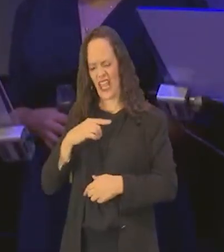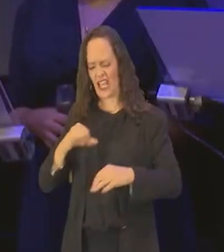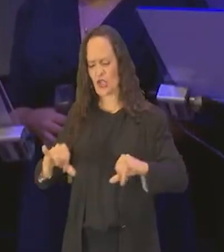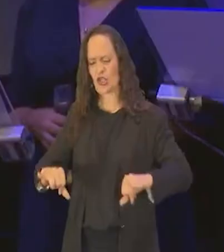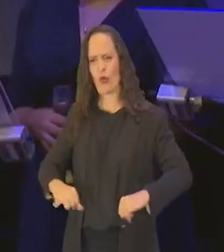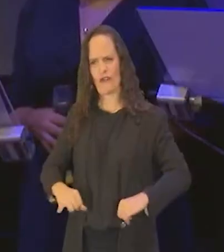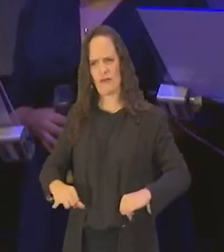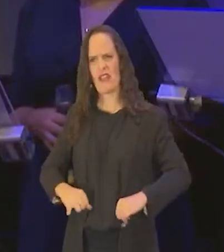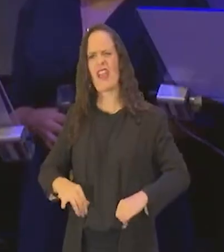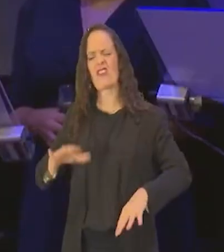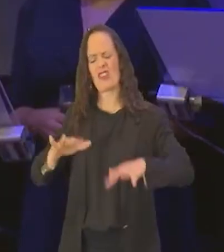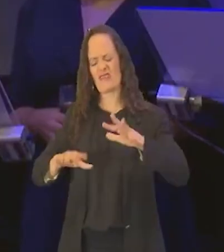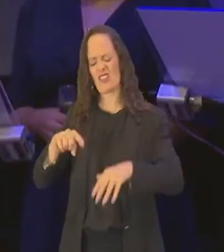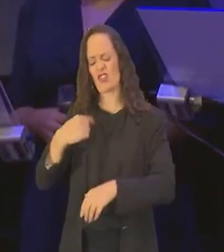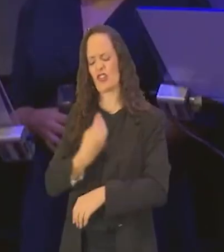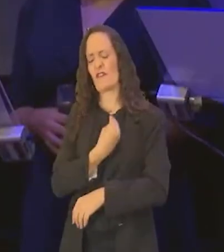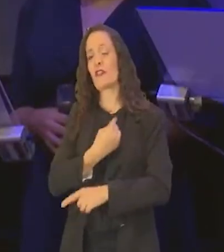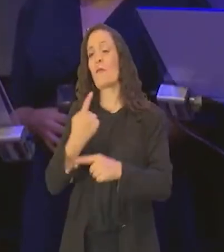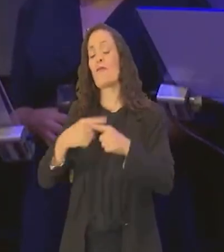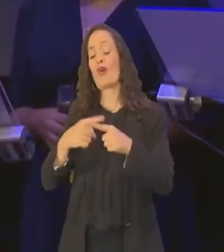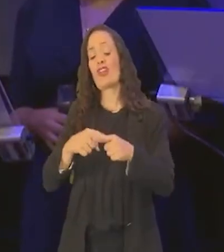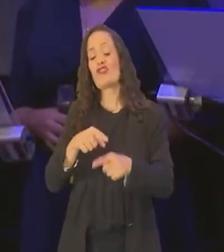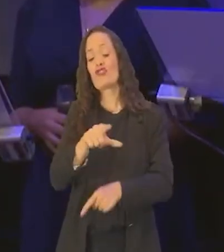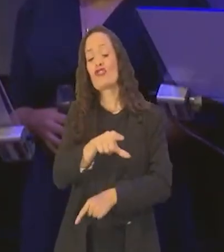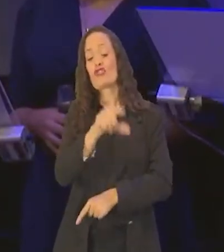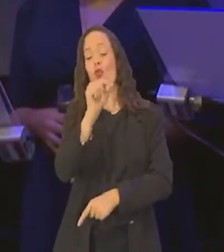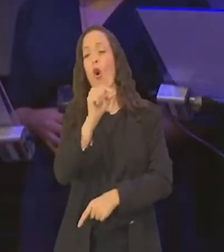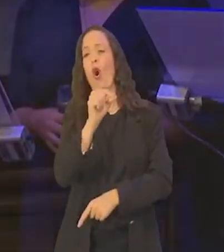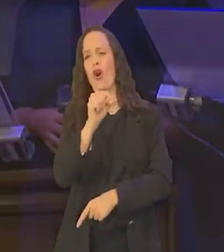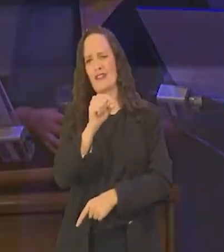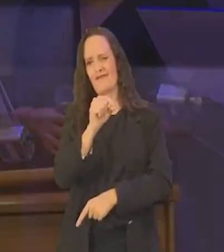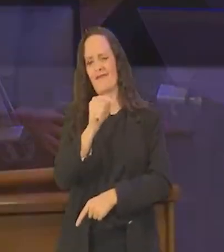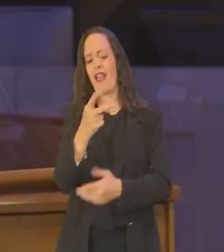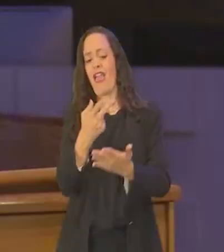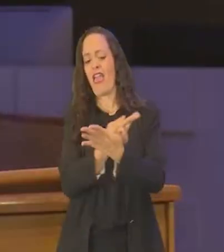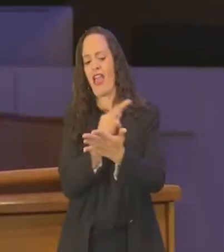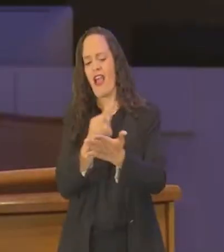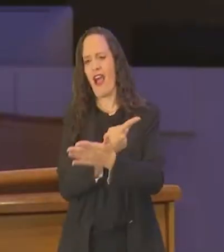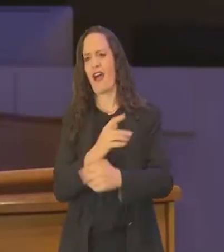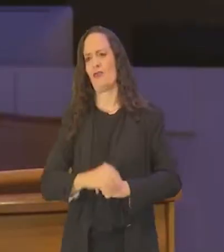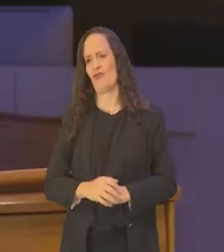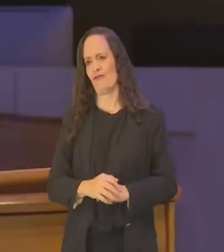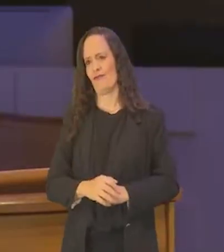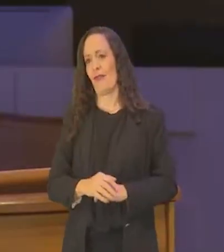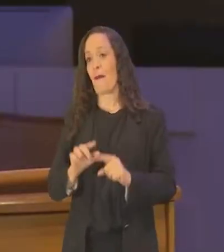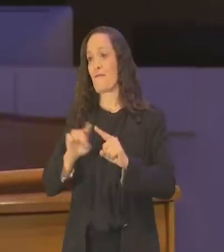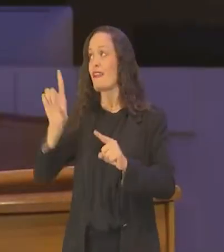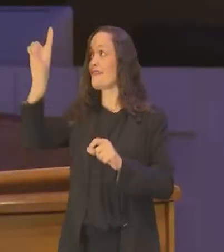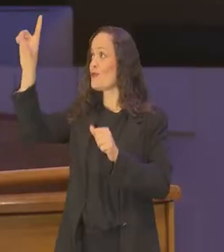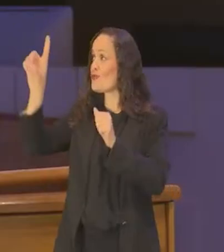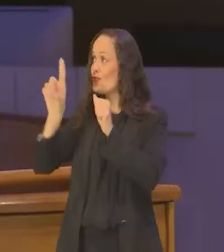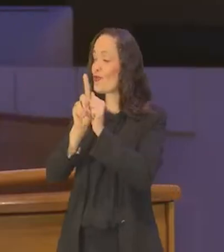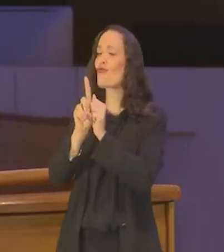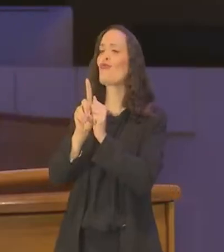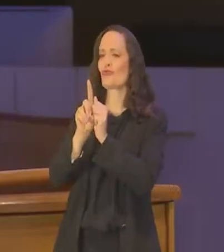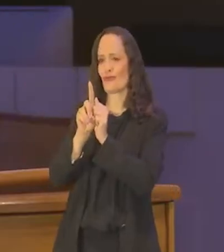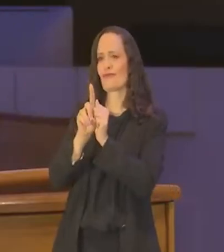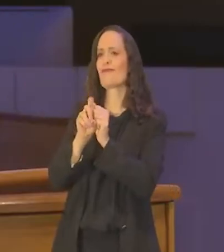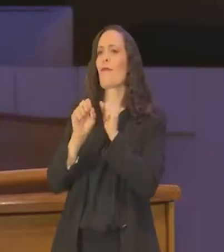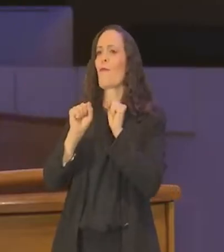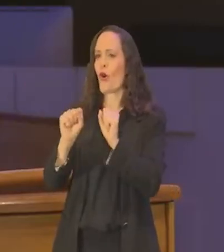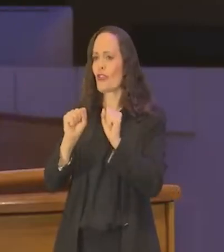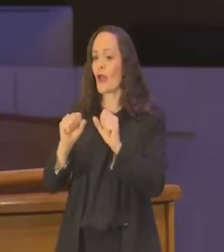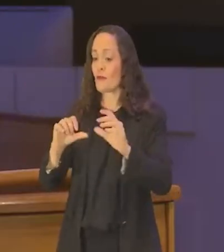sofremos por trilhar o caminho com este pastor. Há sofrimentos que sofremos porque decidimos trilhar um